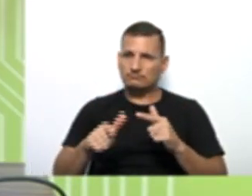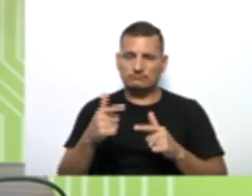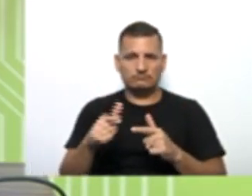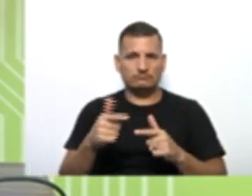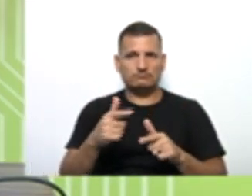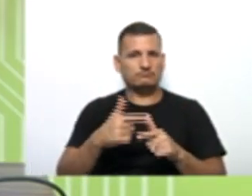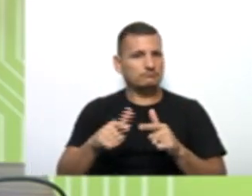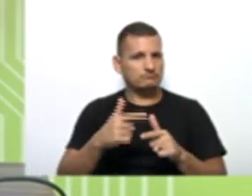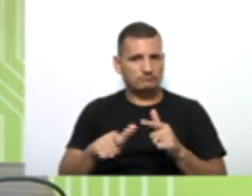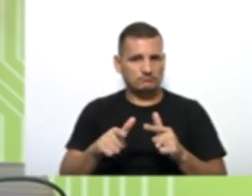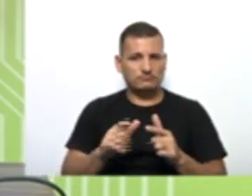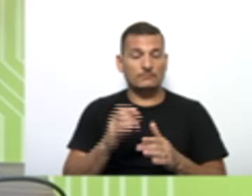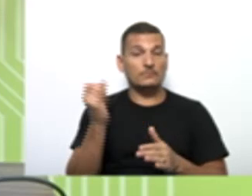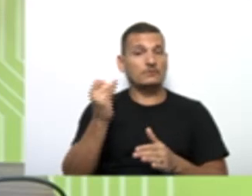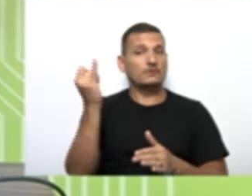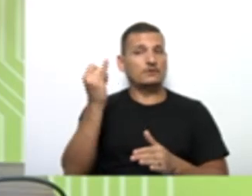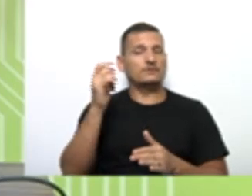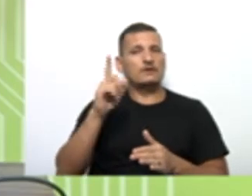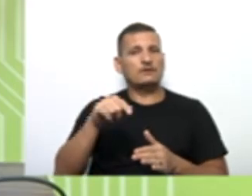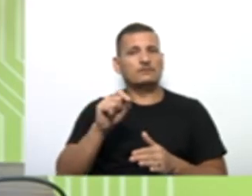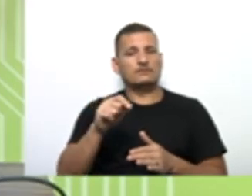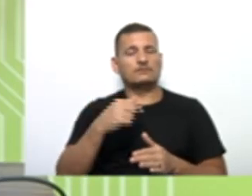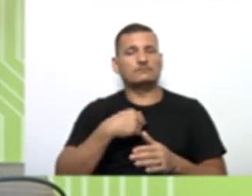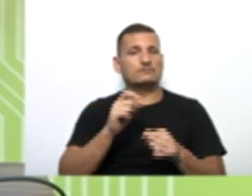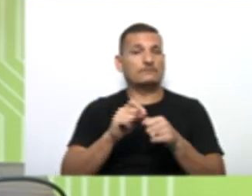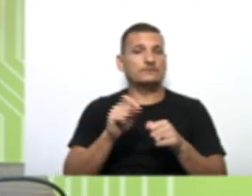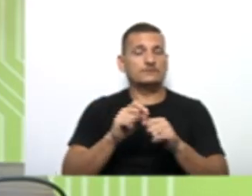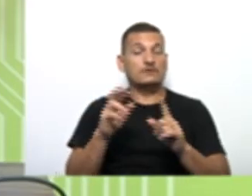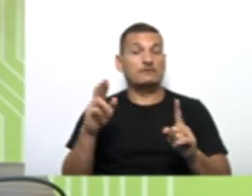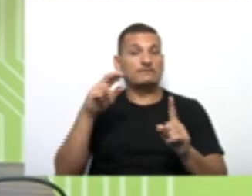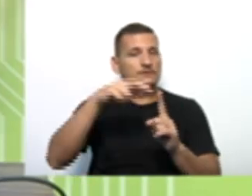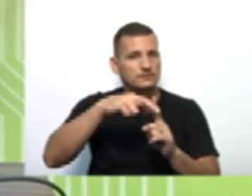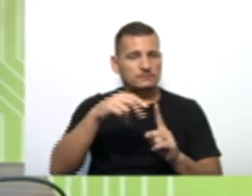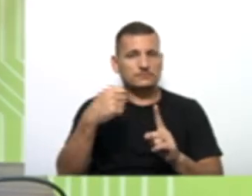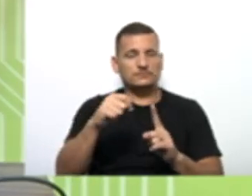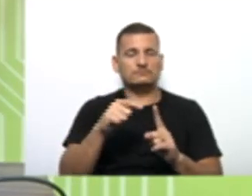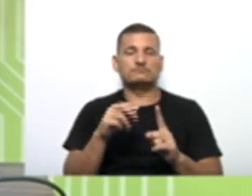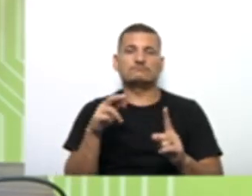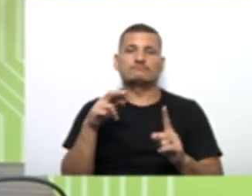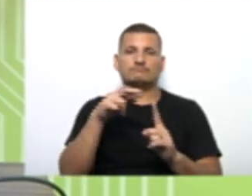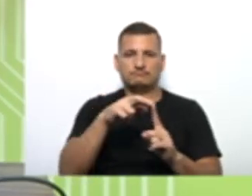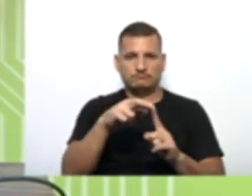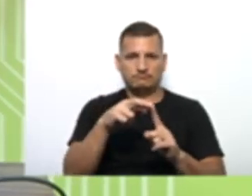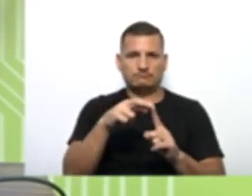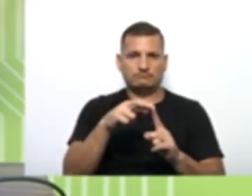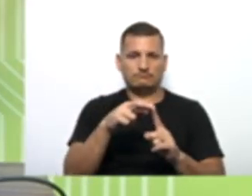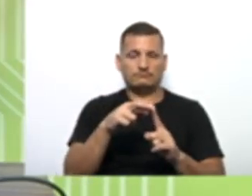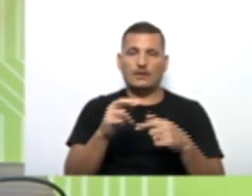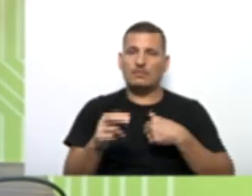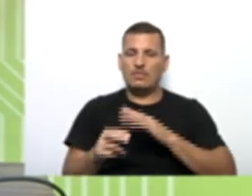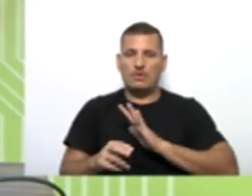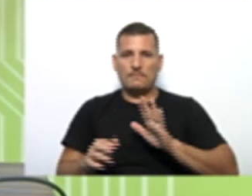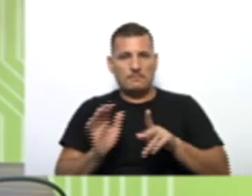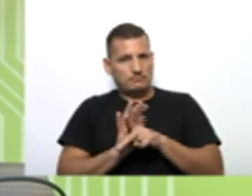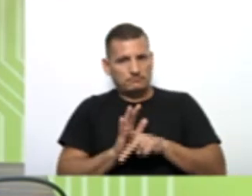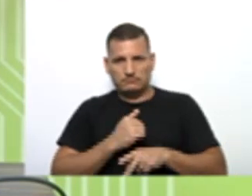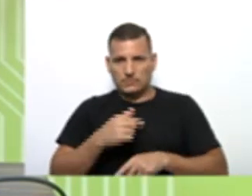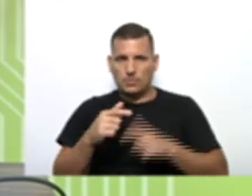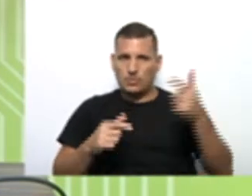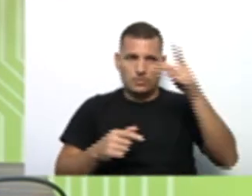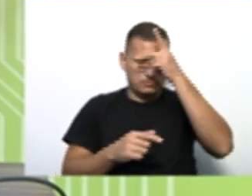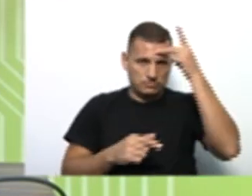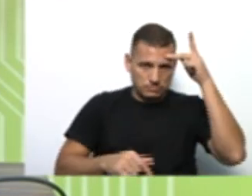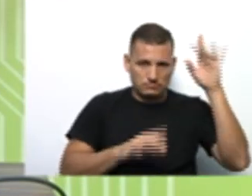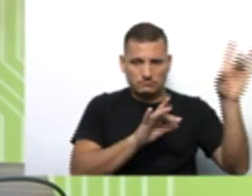A importância está em eu fazer a referência. Eu tenho que indicar que não é meu. E desde que eu indique que não é meu,